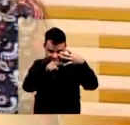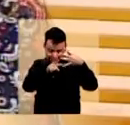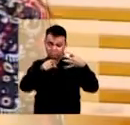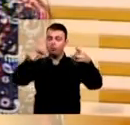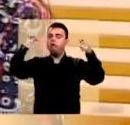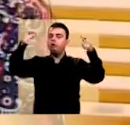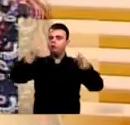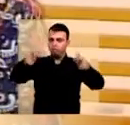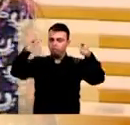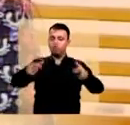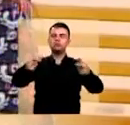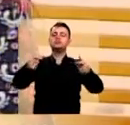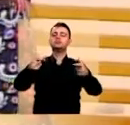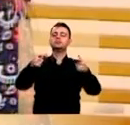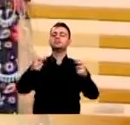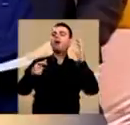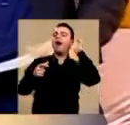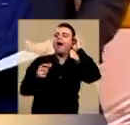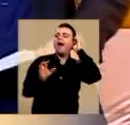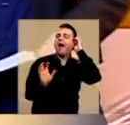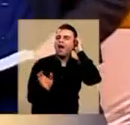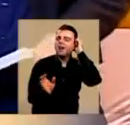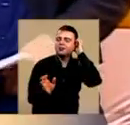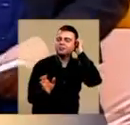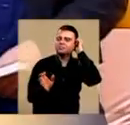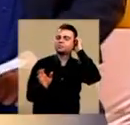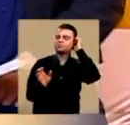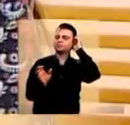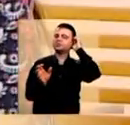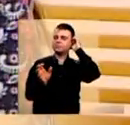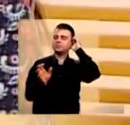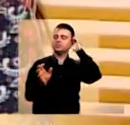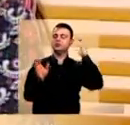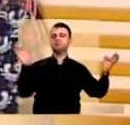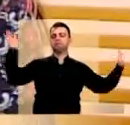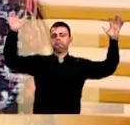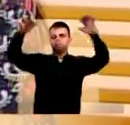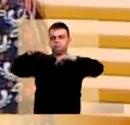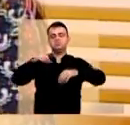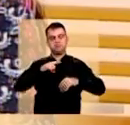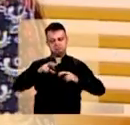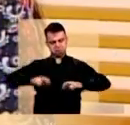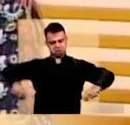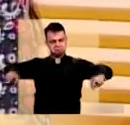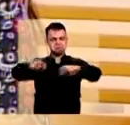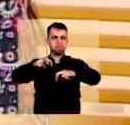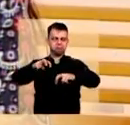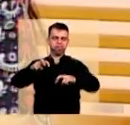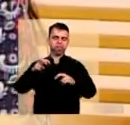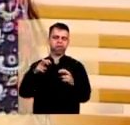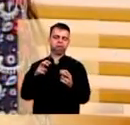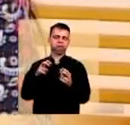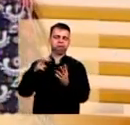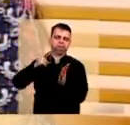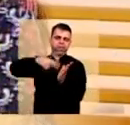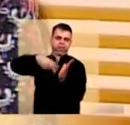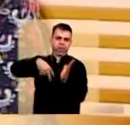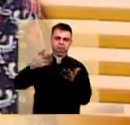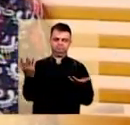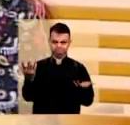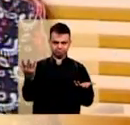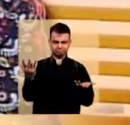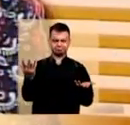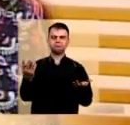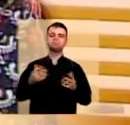Estúdio 2741 cedeu pra gente o espaço e está sendo muito interessante, né? Porque quando a gente